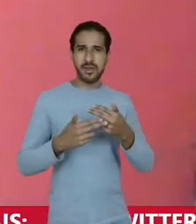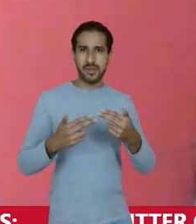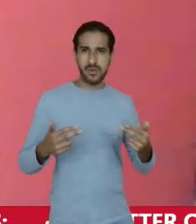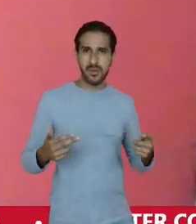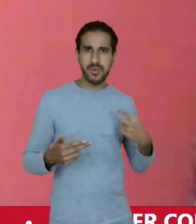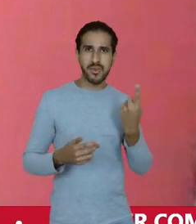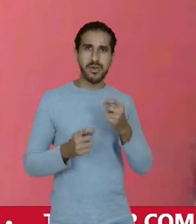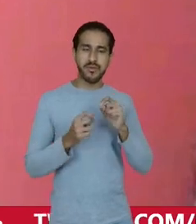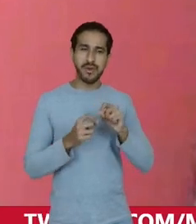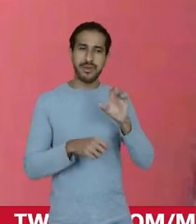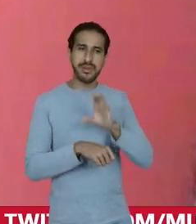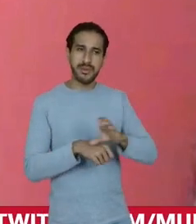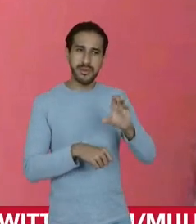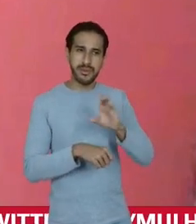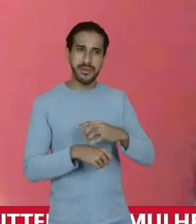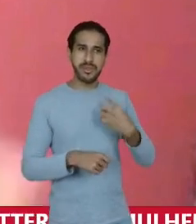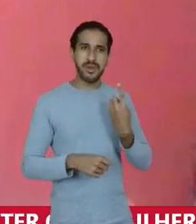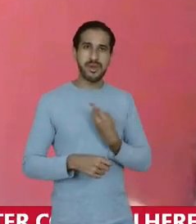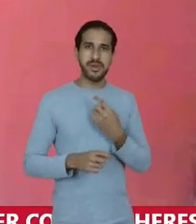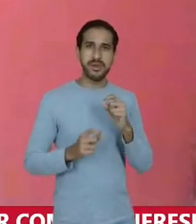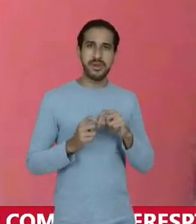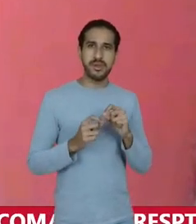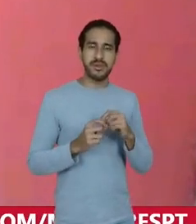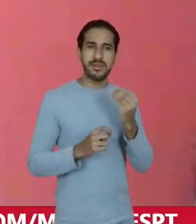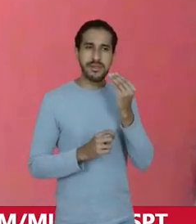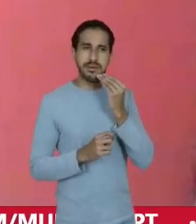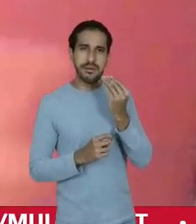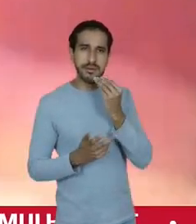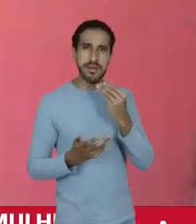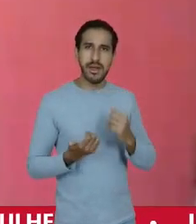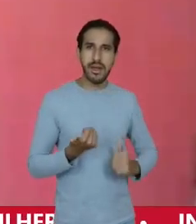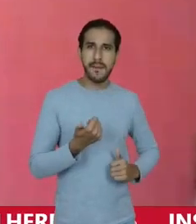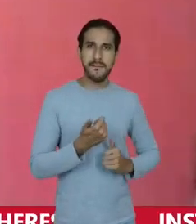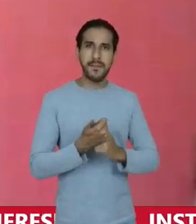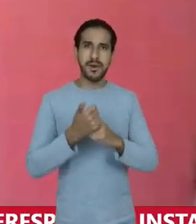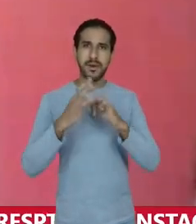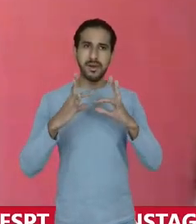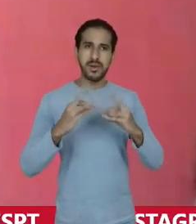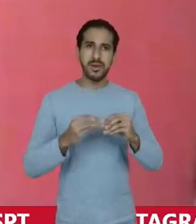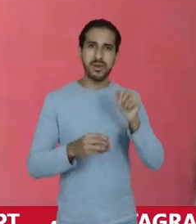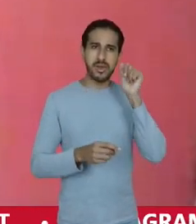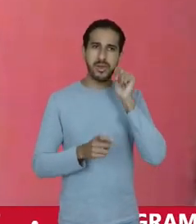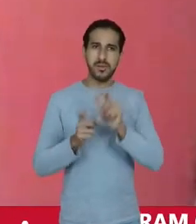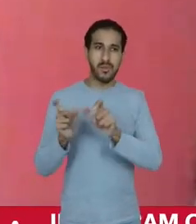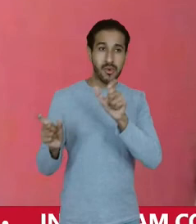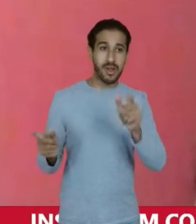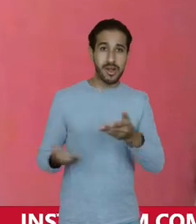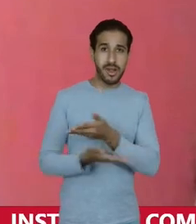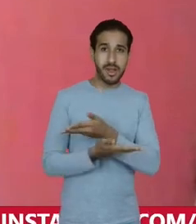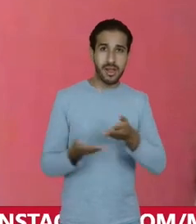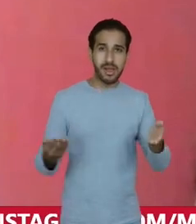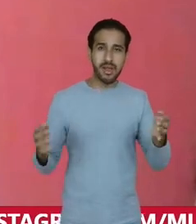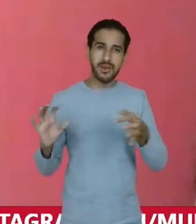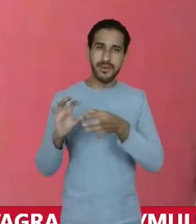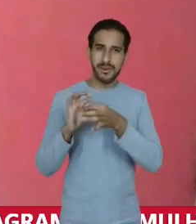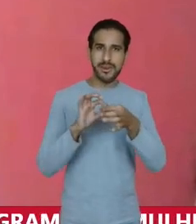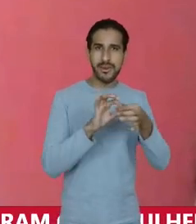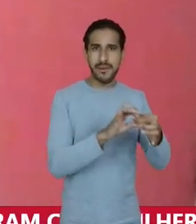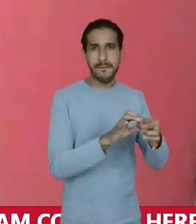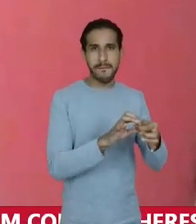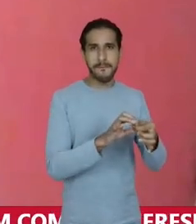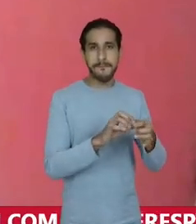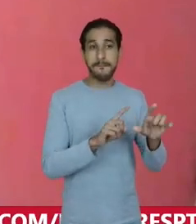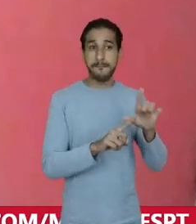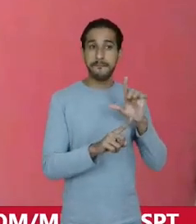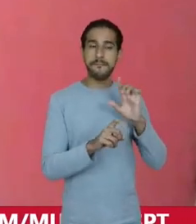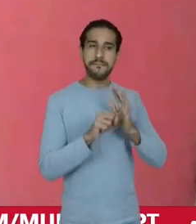A gente tem feito cursos e tentando dar suporte a todas essas mulheres, enquanto antes